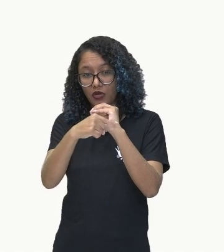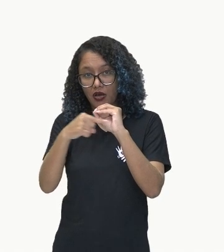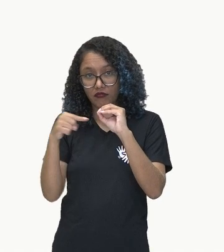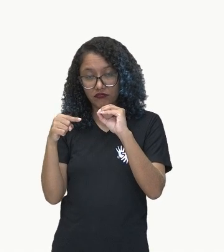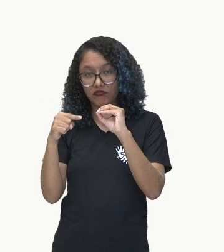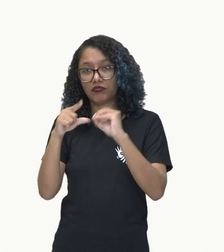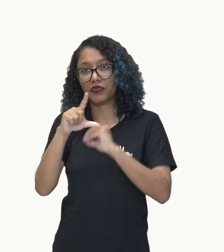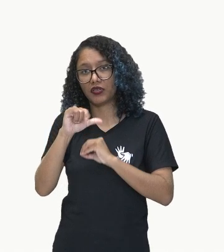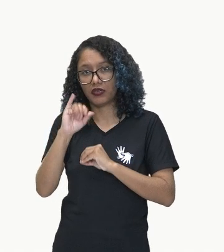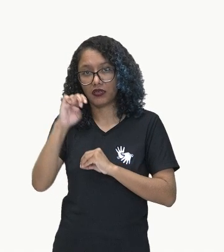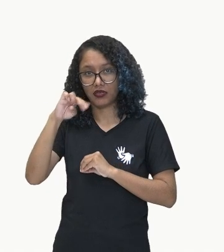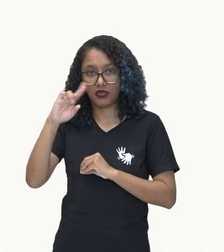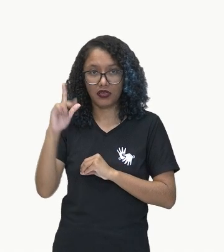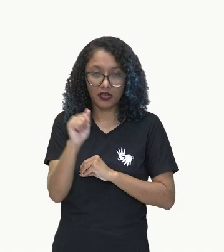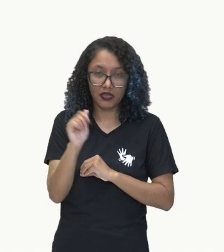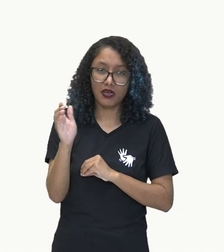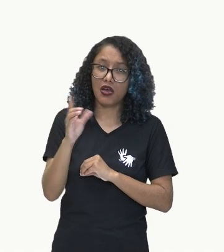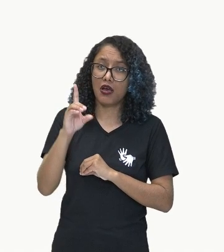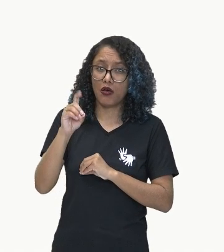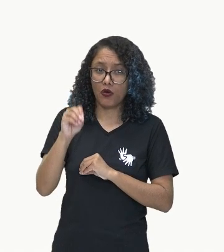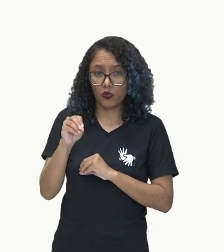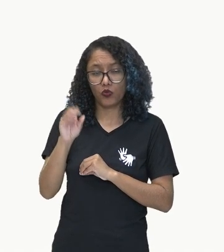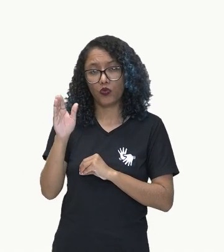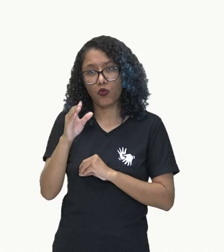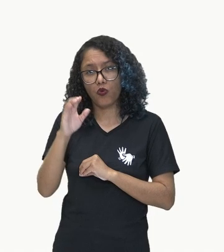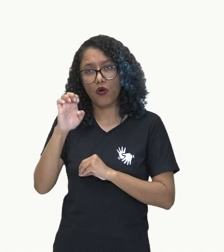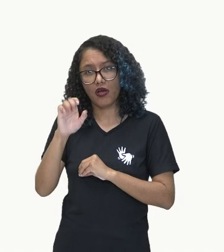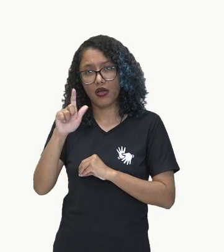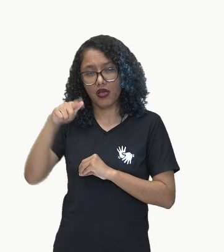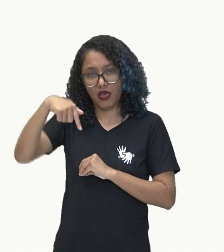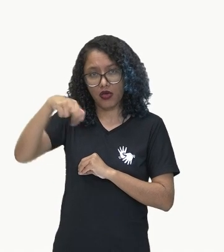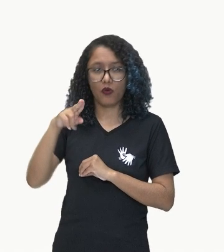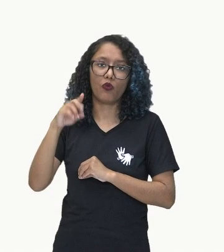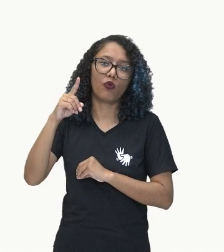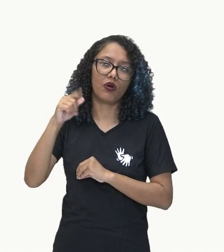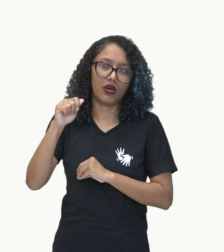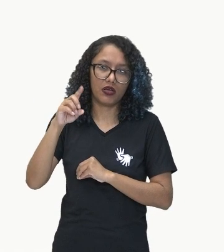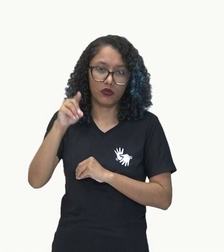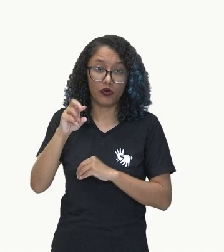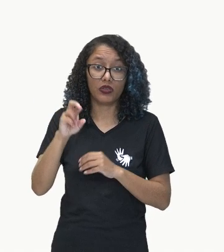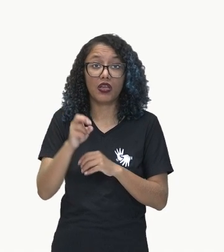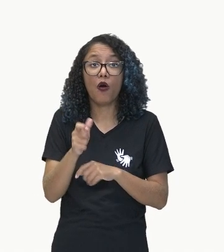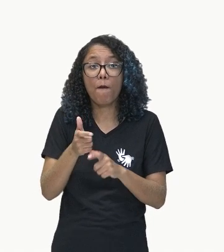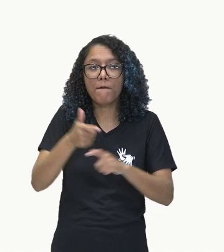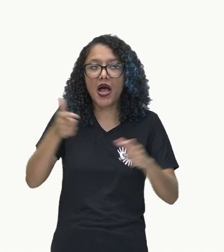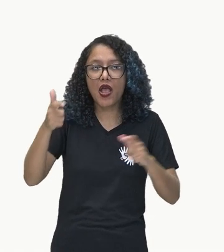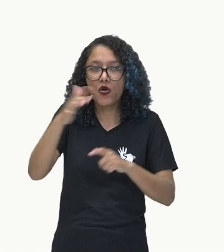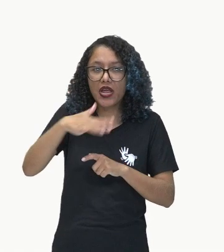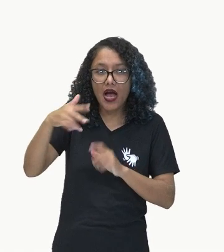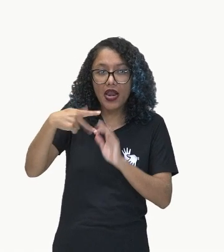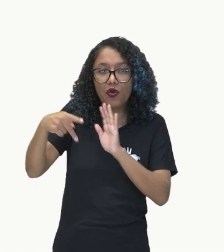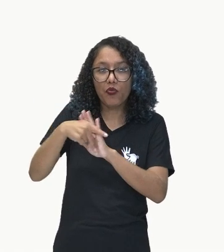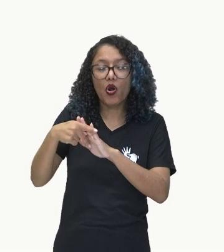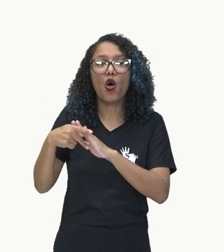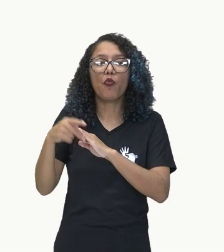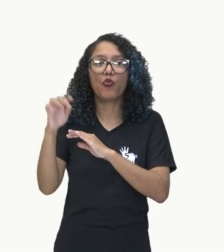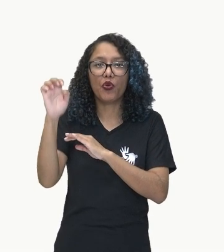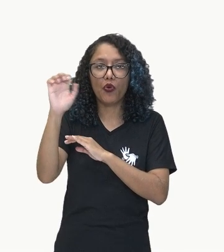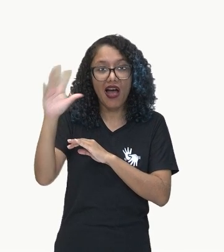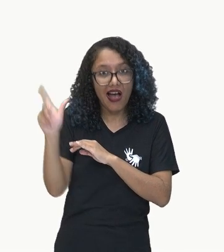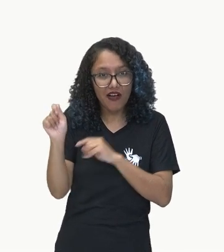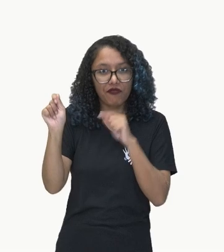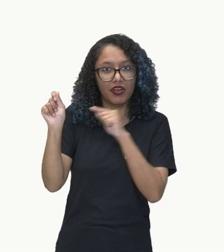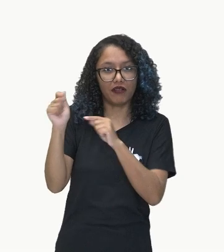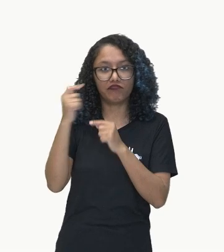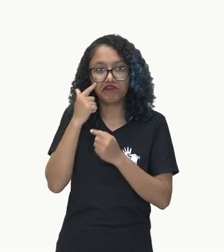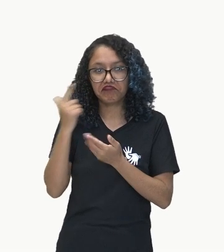parte realmente aqui do continente africano vai estar nessa região aí entre os trópicos,